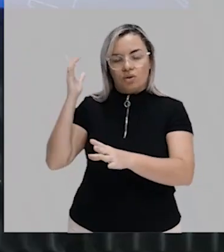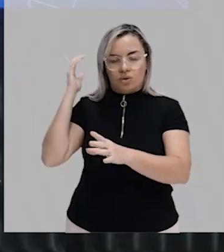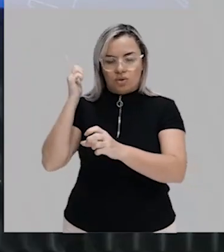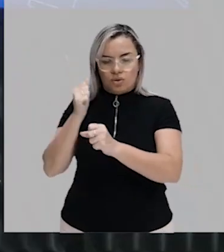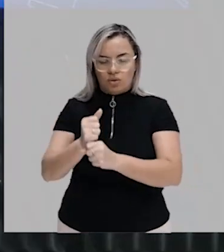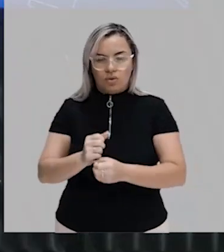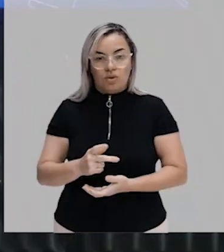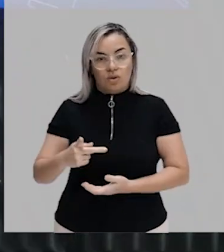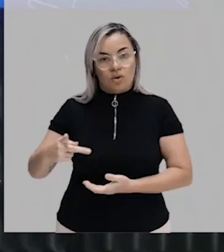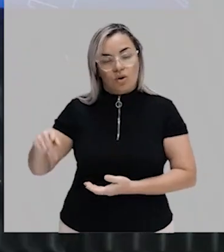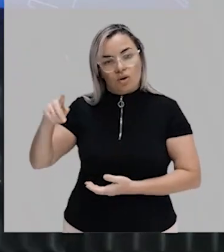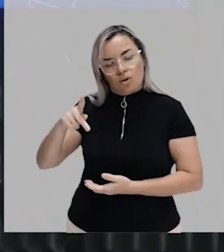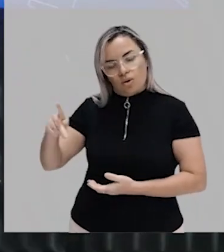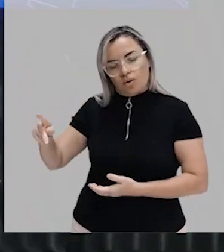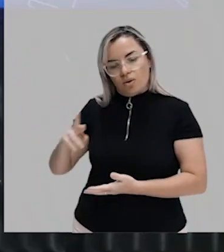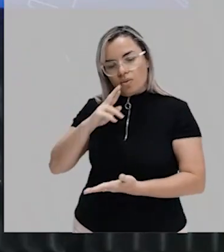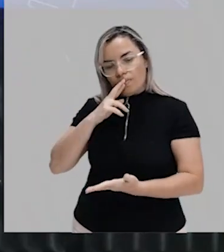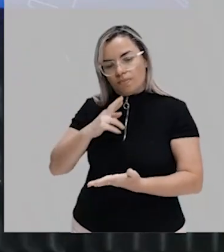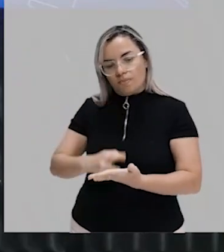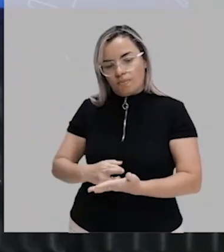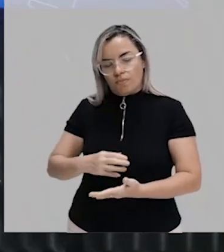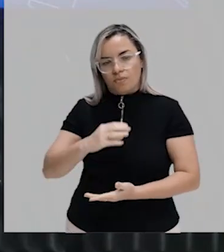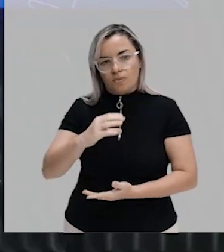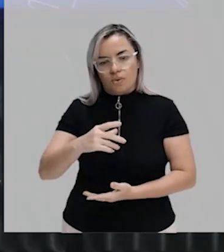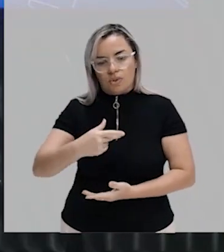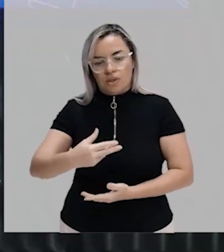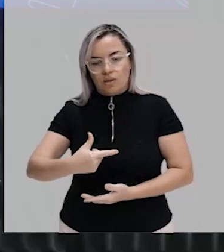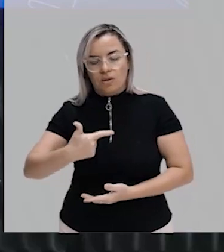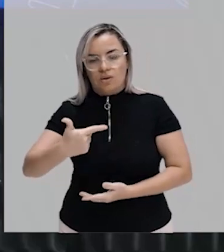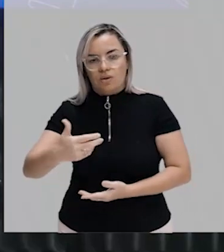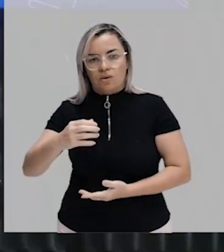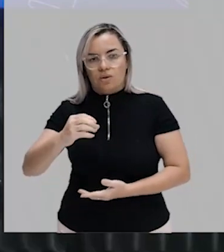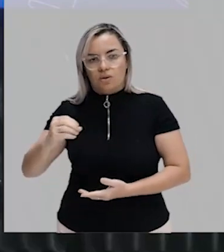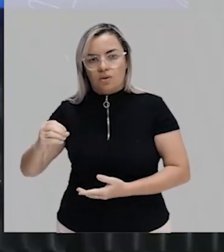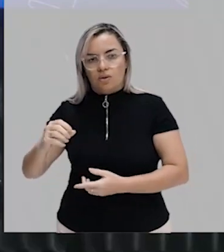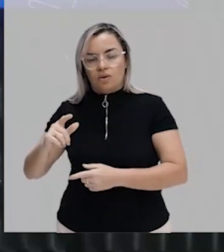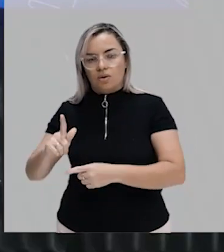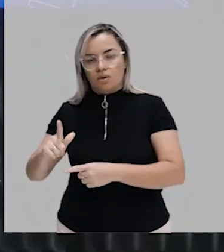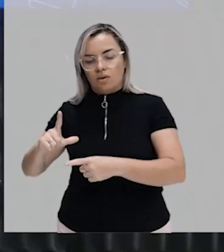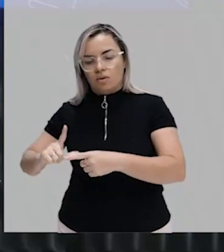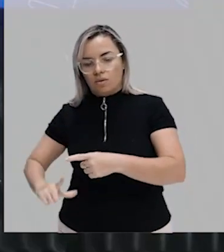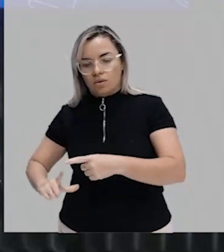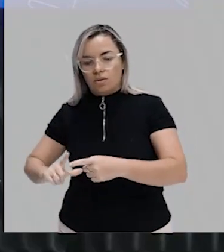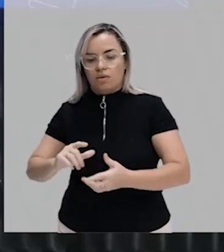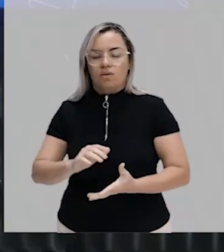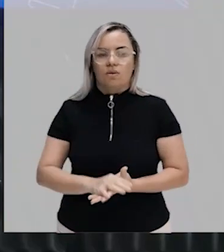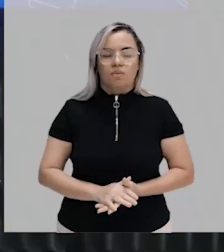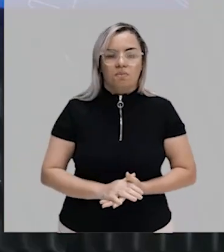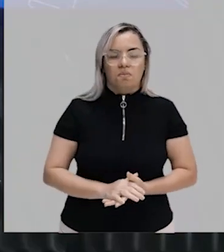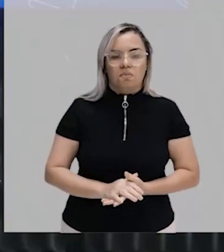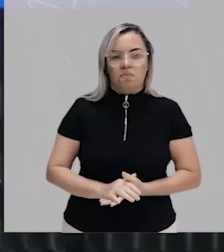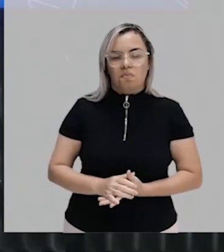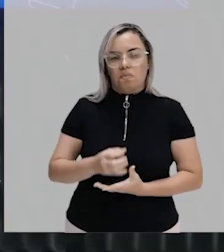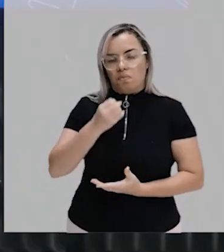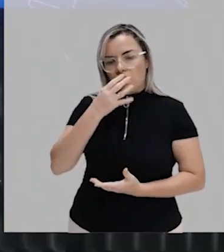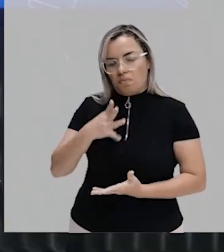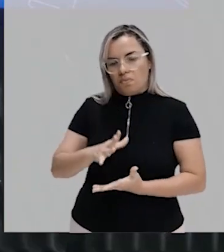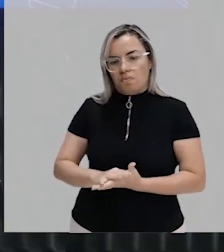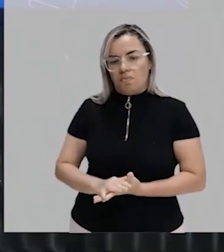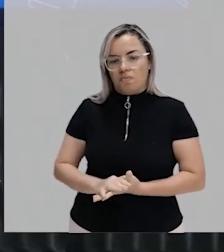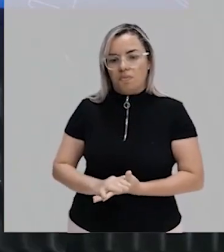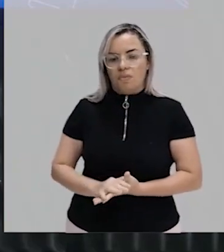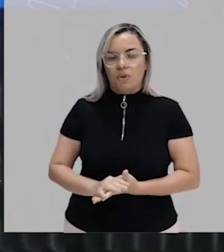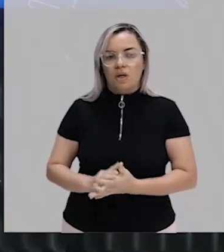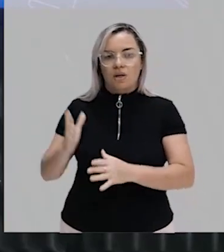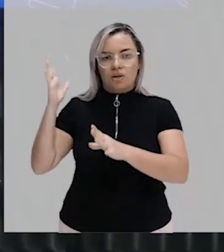No meu cálculo, o resultado foi de 200 gramas por litro. Show de bola? Você vai refazer e vamos